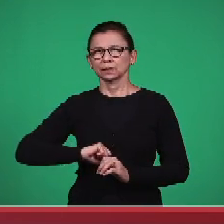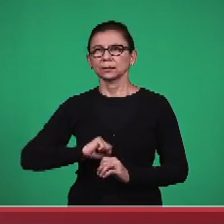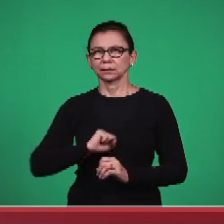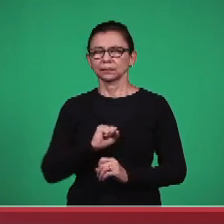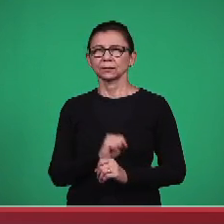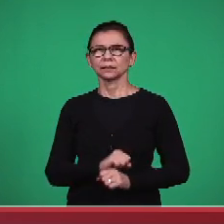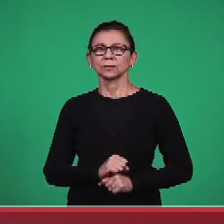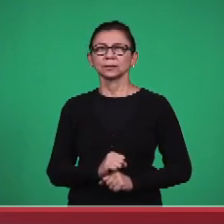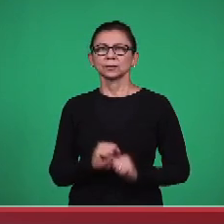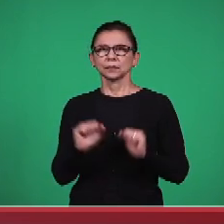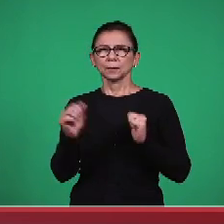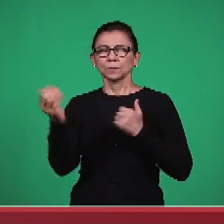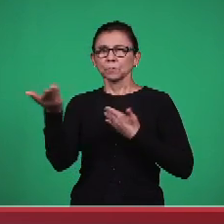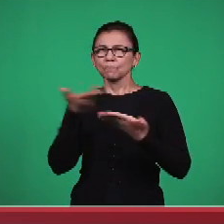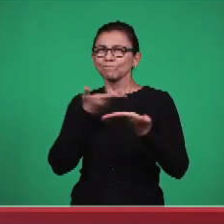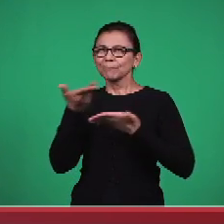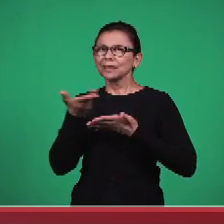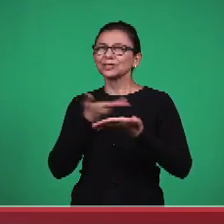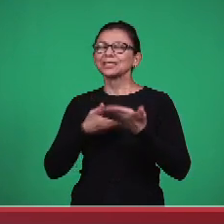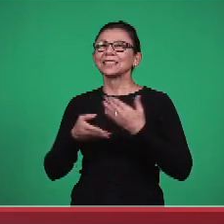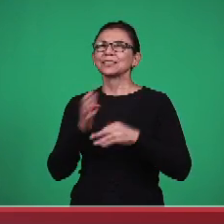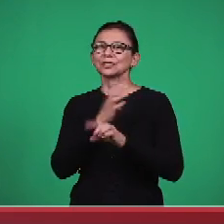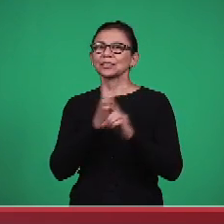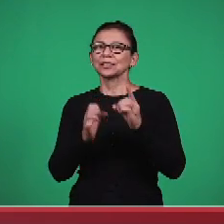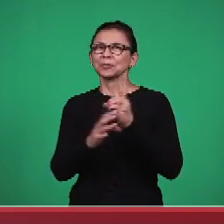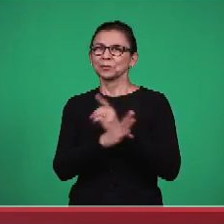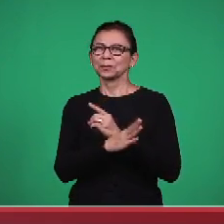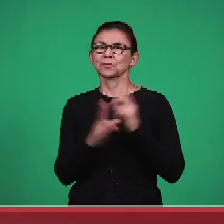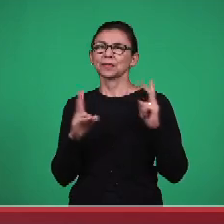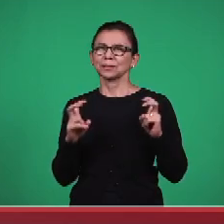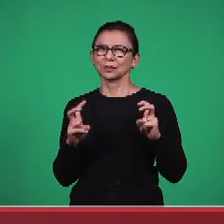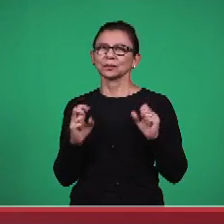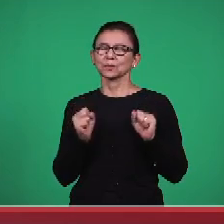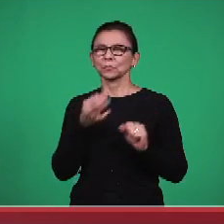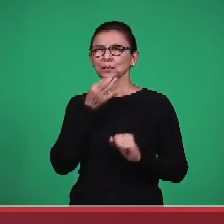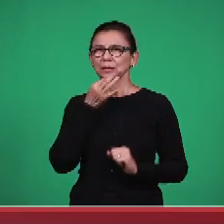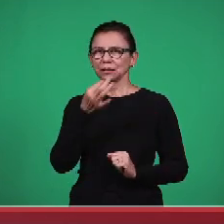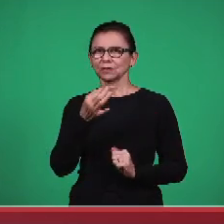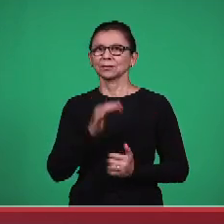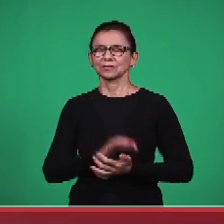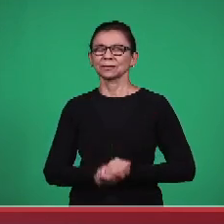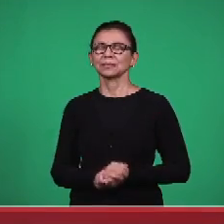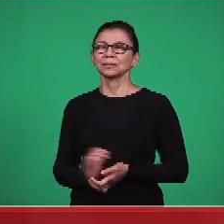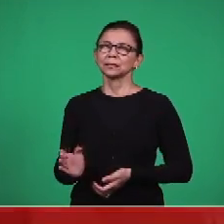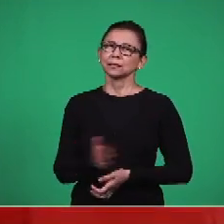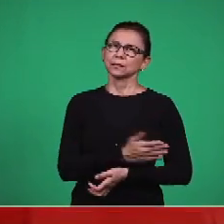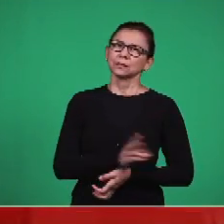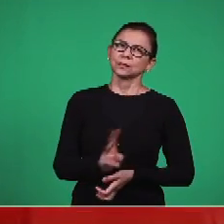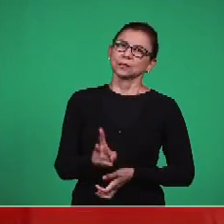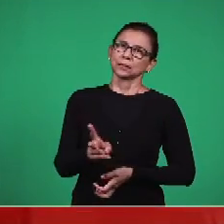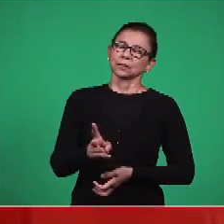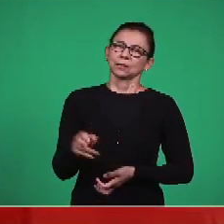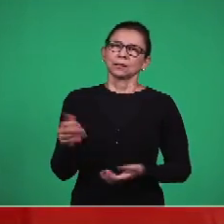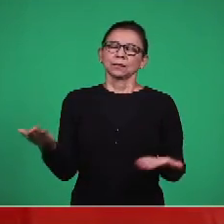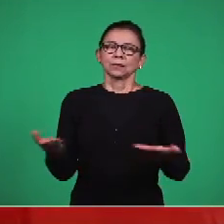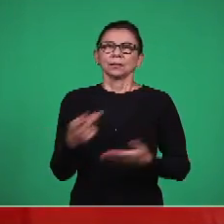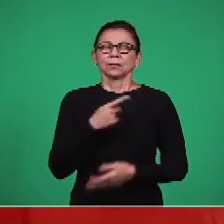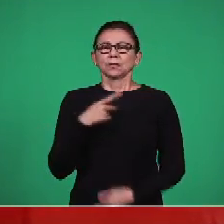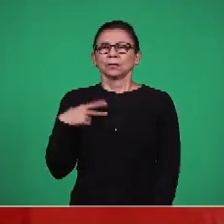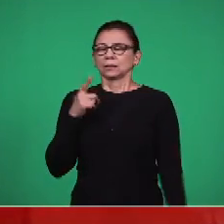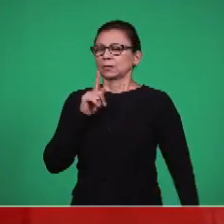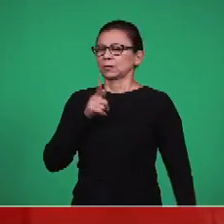as contribuições para a Escola Bíblica Dominical. E dando continuidade ao nosso trabalho aqui, o pastor Gideuti